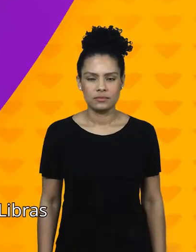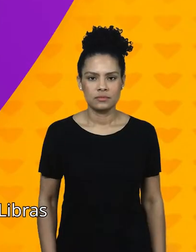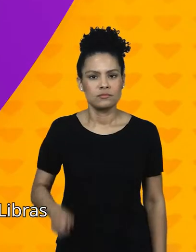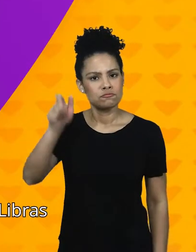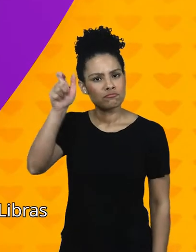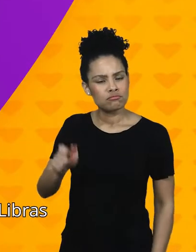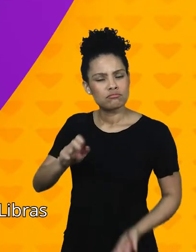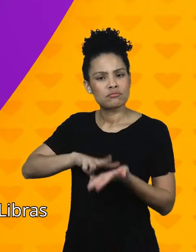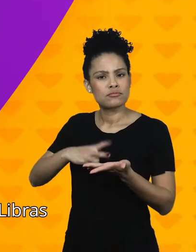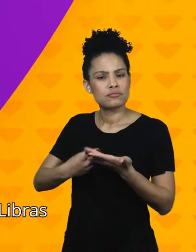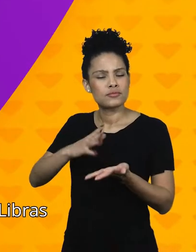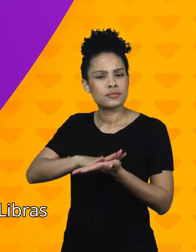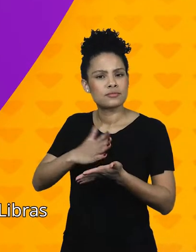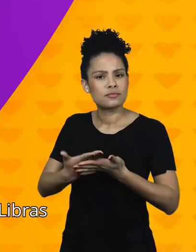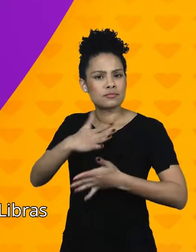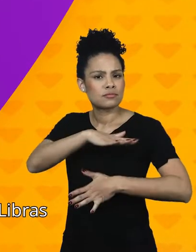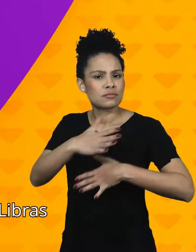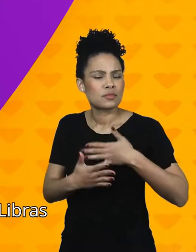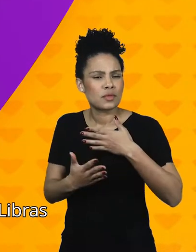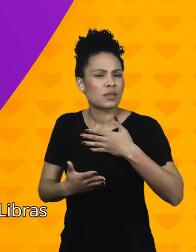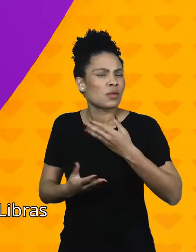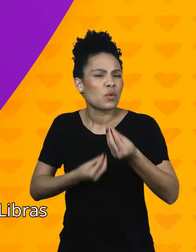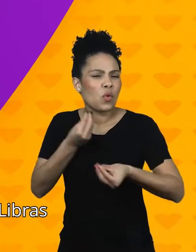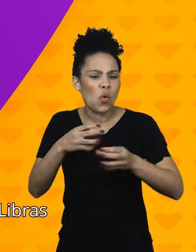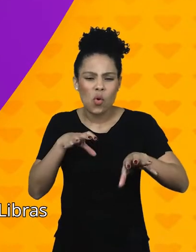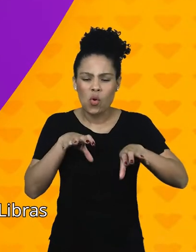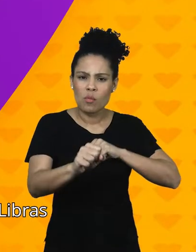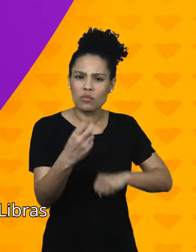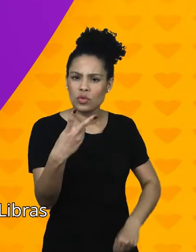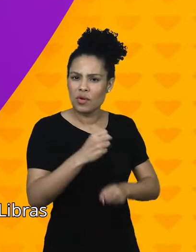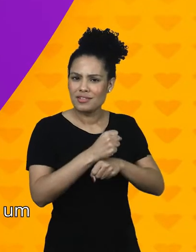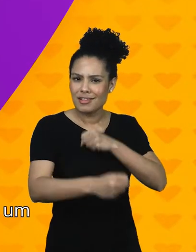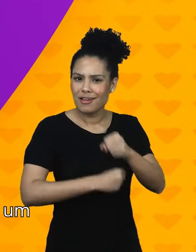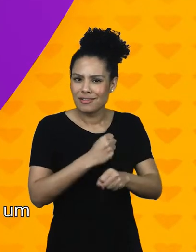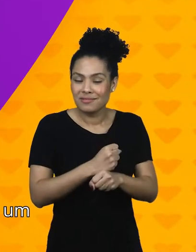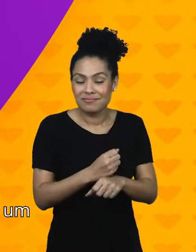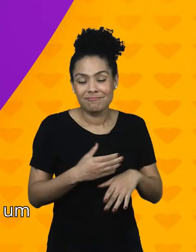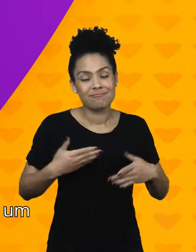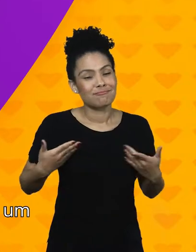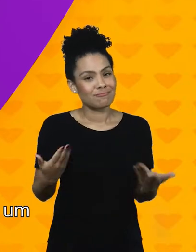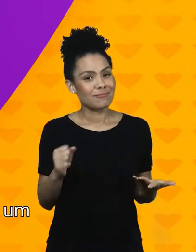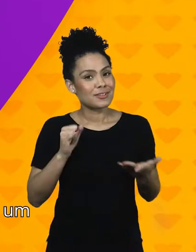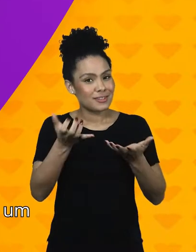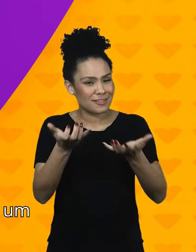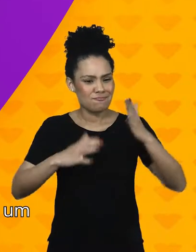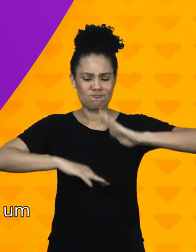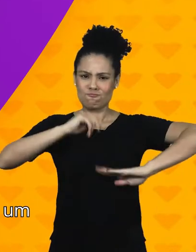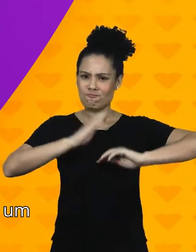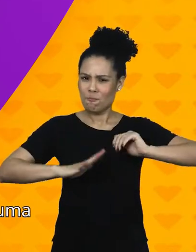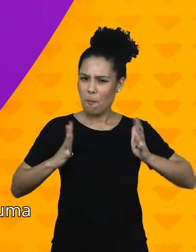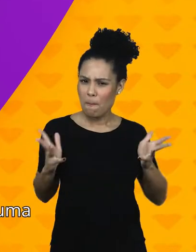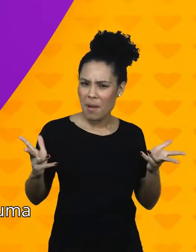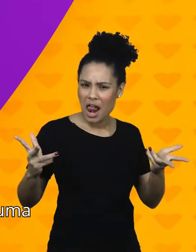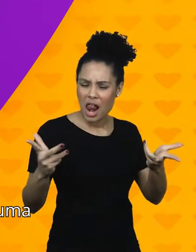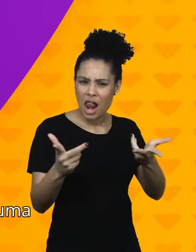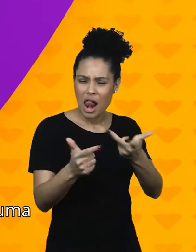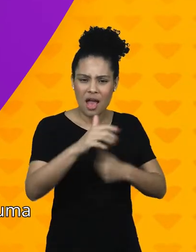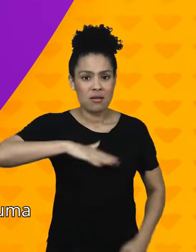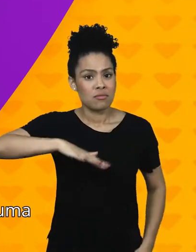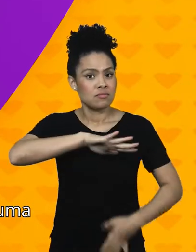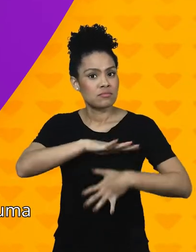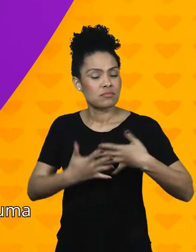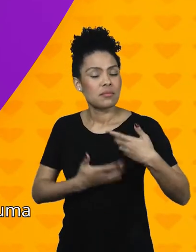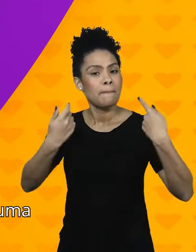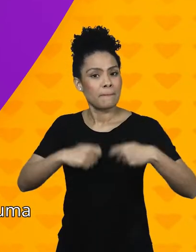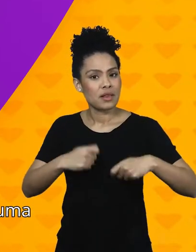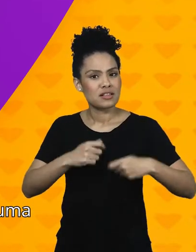Como ser tradutor e intérprete de Libras em dois anos? A melhor maneira de se tornar um profissional de excelência em